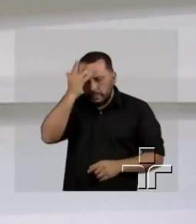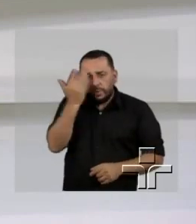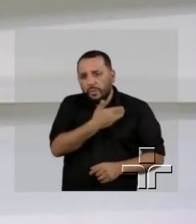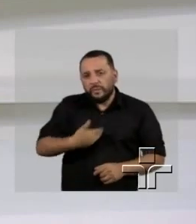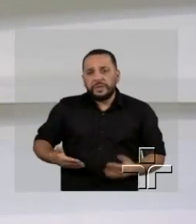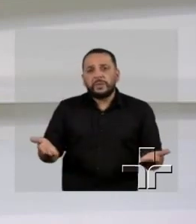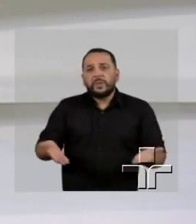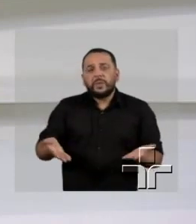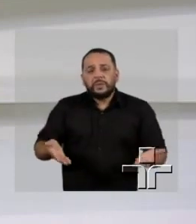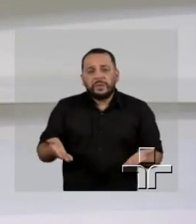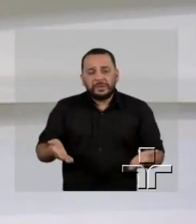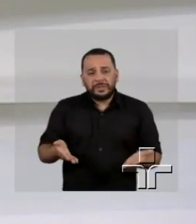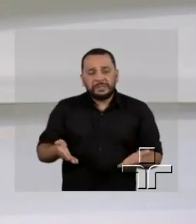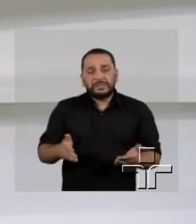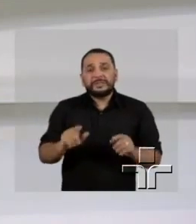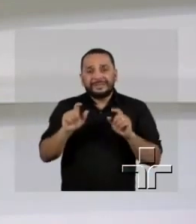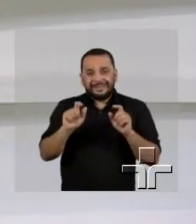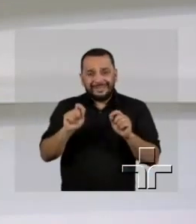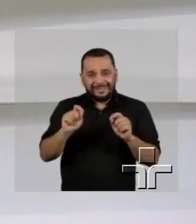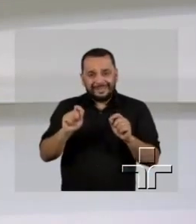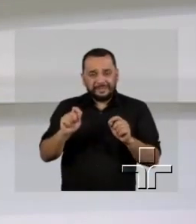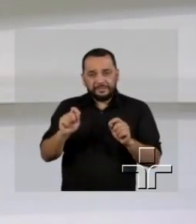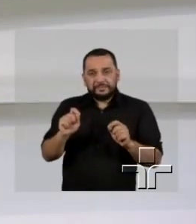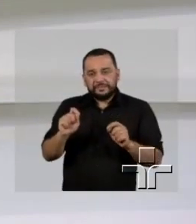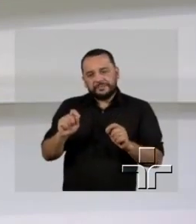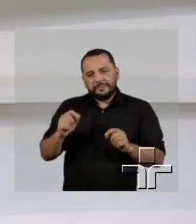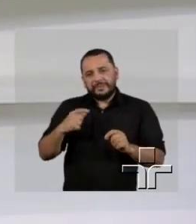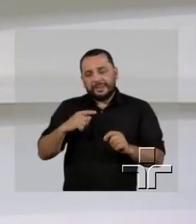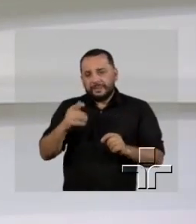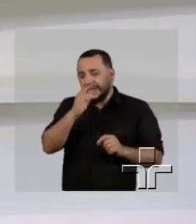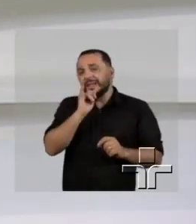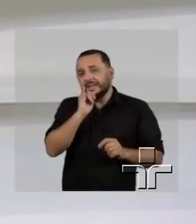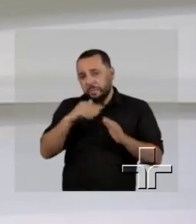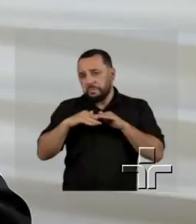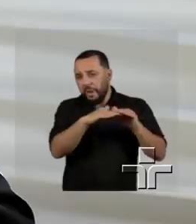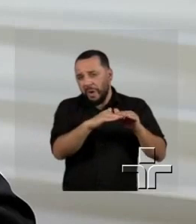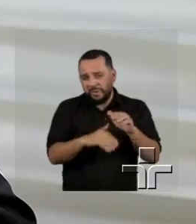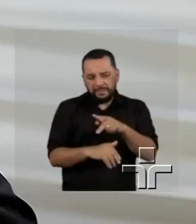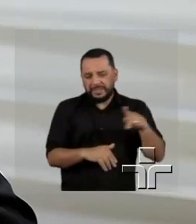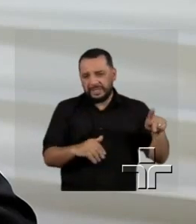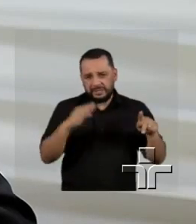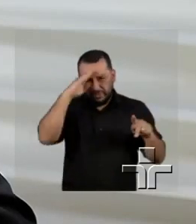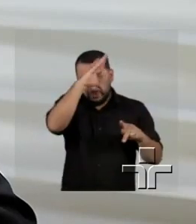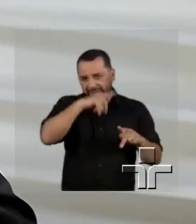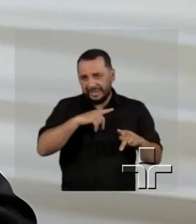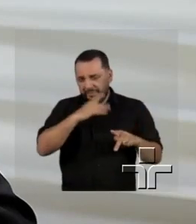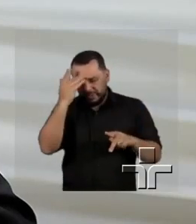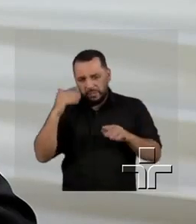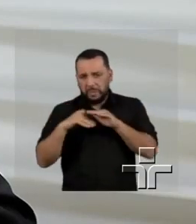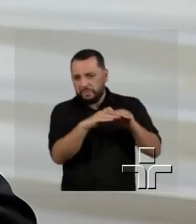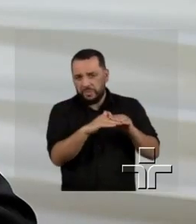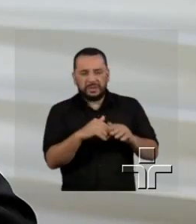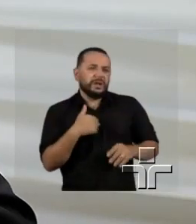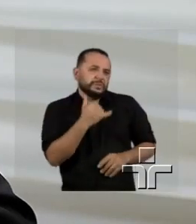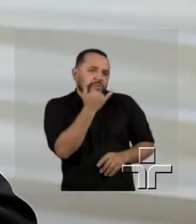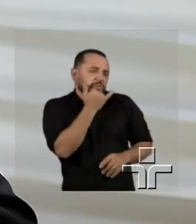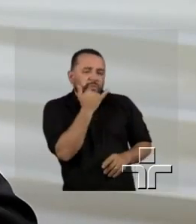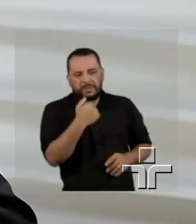que essas declarações mais polêmicas, né, elas sejam planejadas, pensadas, né, com o objetivo